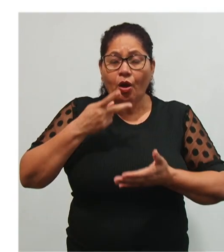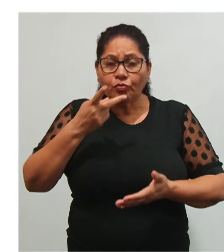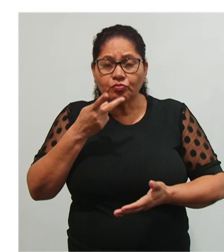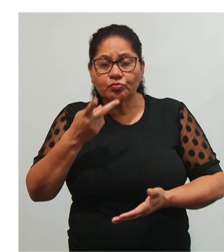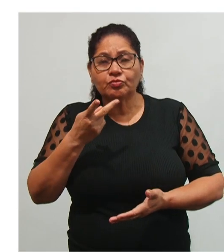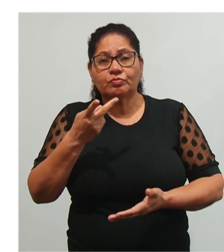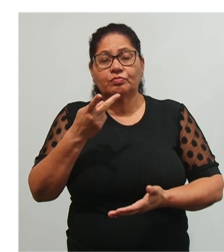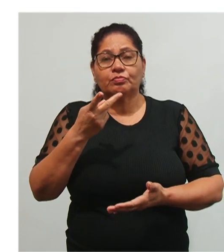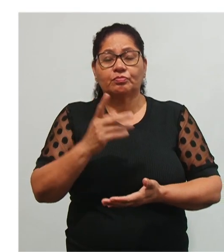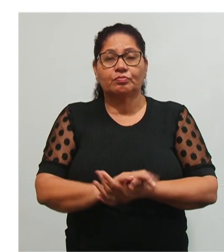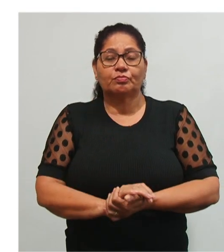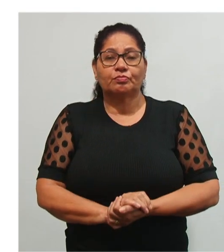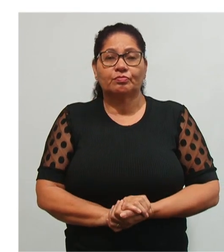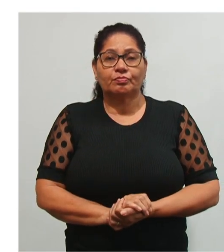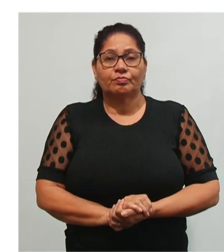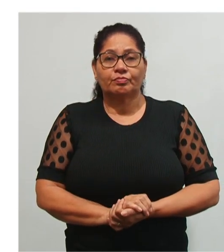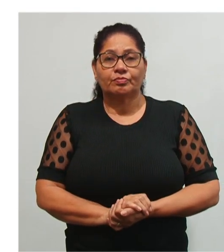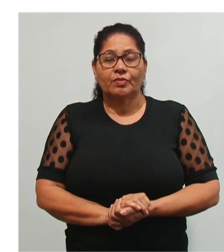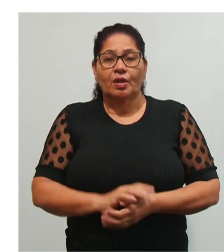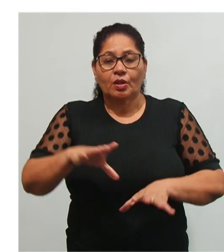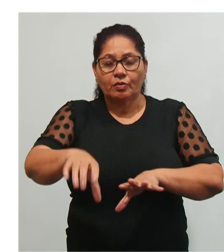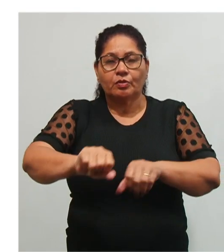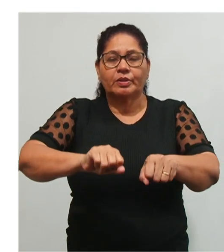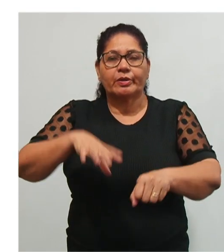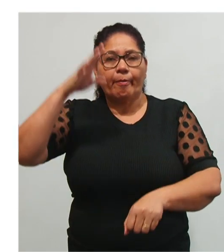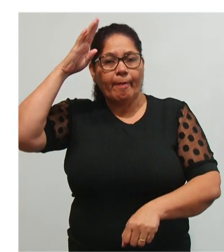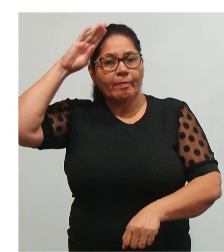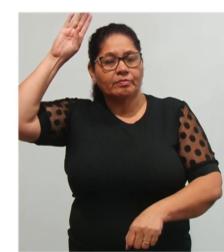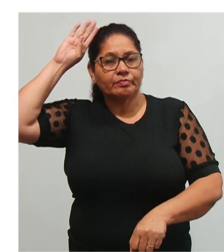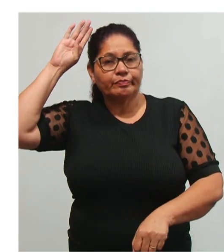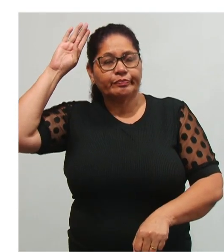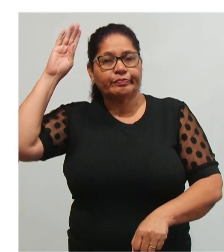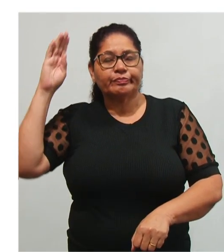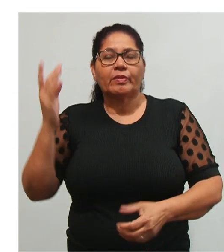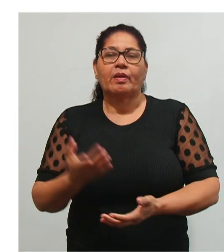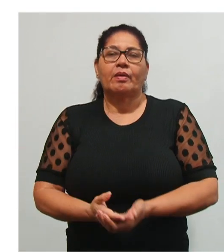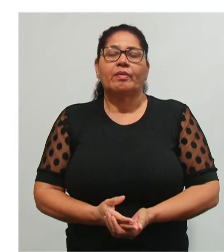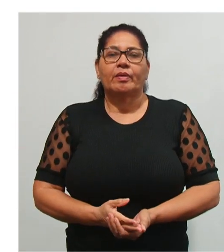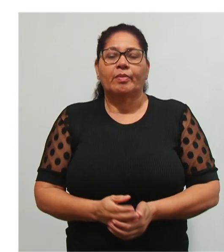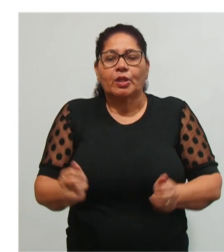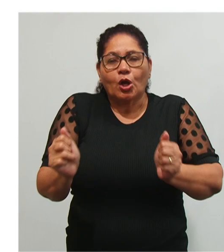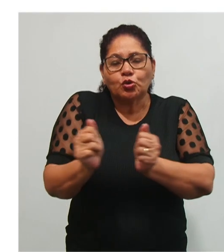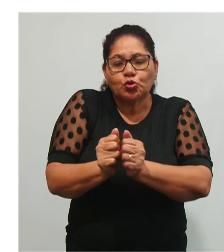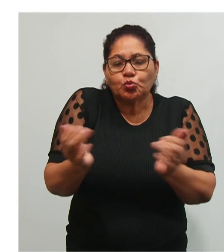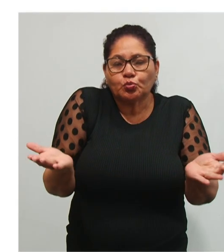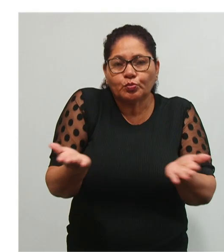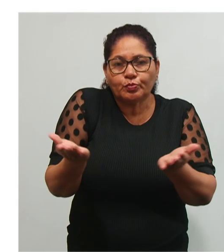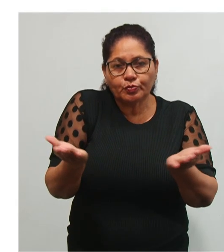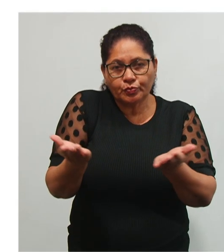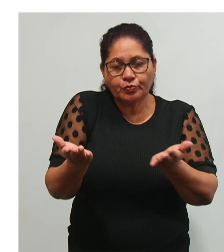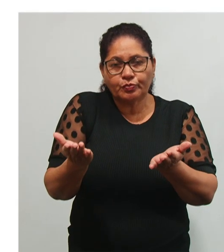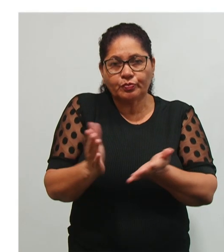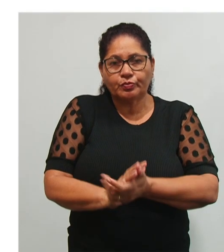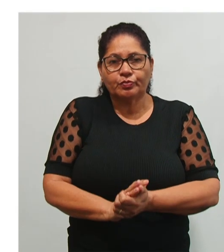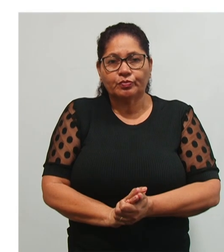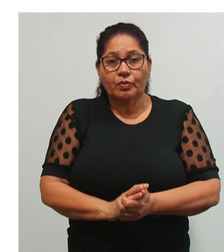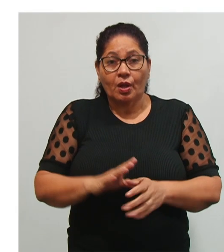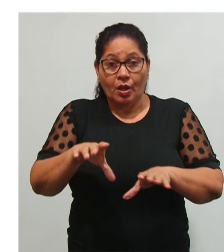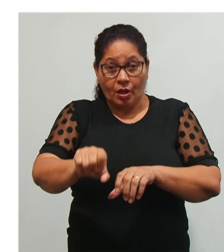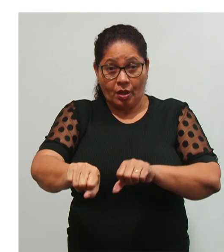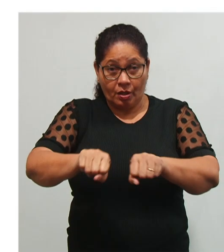pouquinho da formação acadêmica que me trouxe até aqui, para a gente estar junto hoje. Então, eu sou